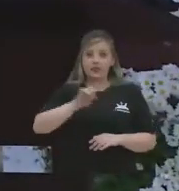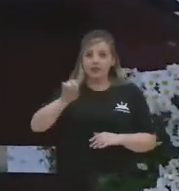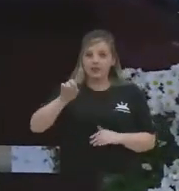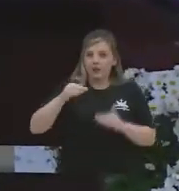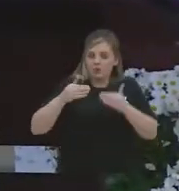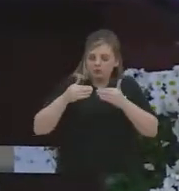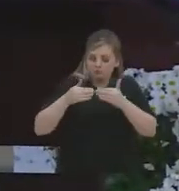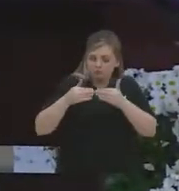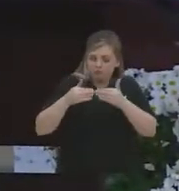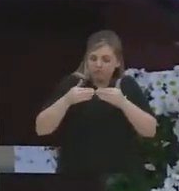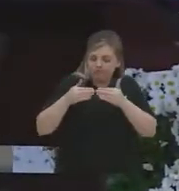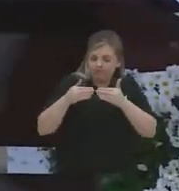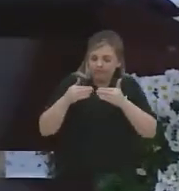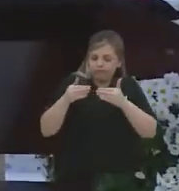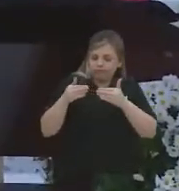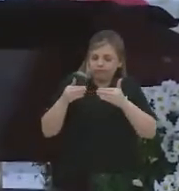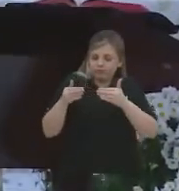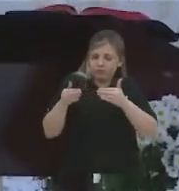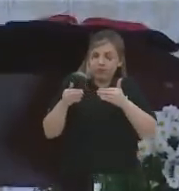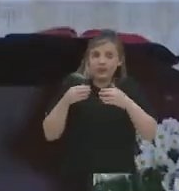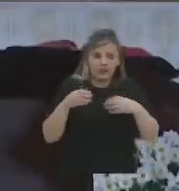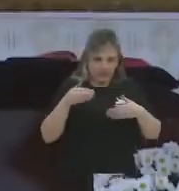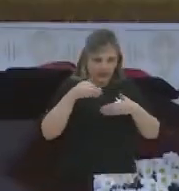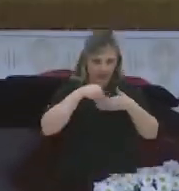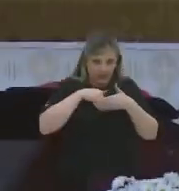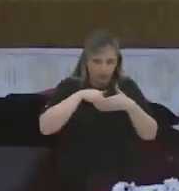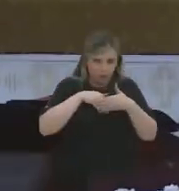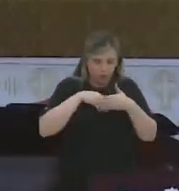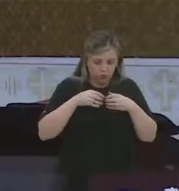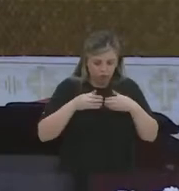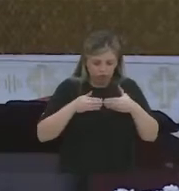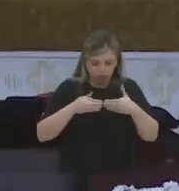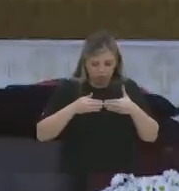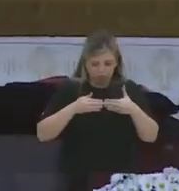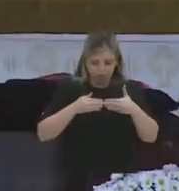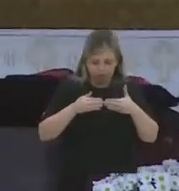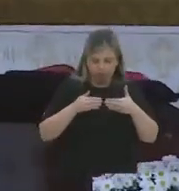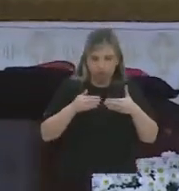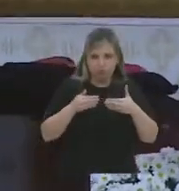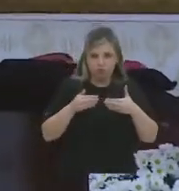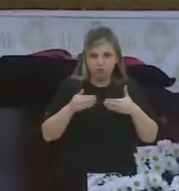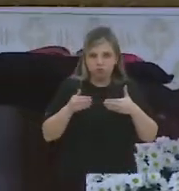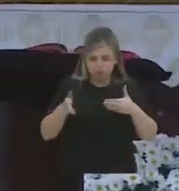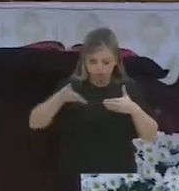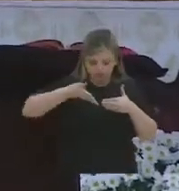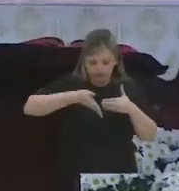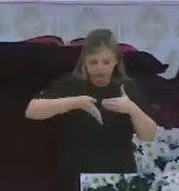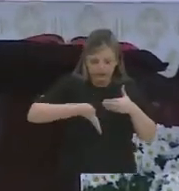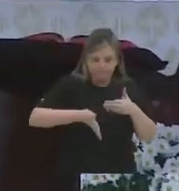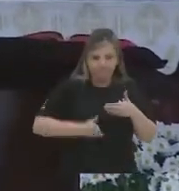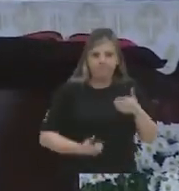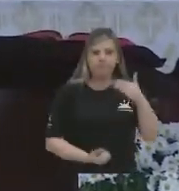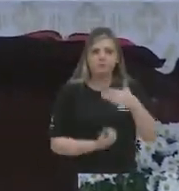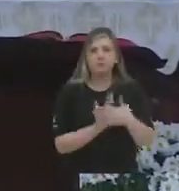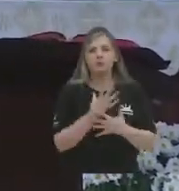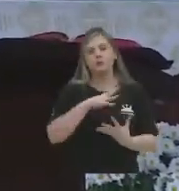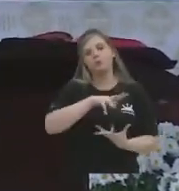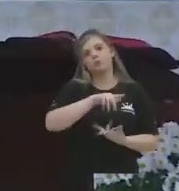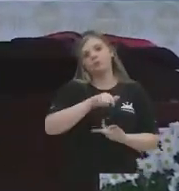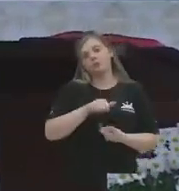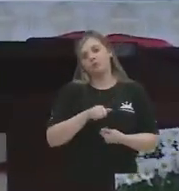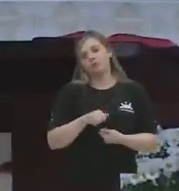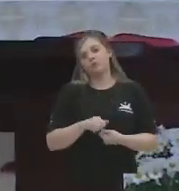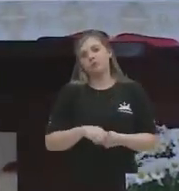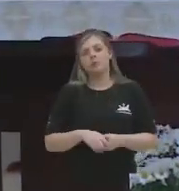bonito. Não é que Deus está lá em cima e criou o mundo e deixou nós abandonados aqui, de vez em quando vem